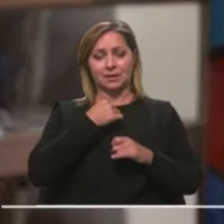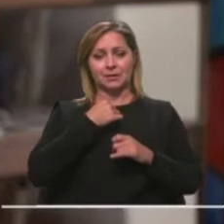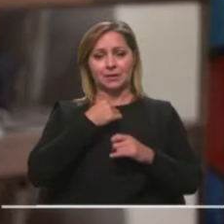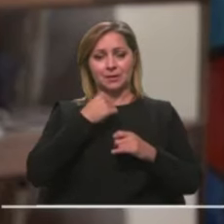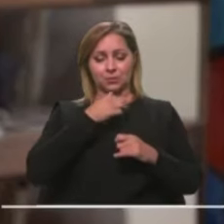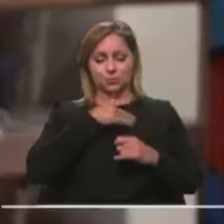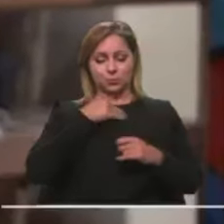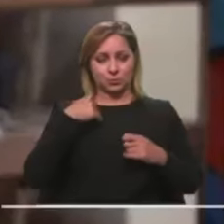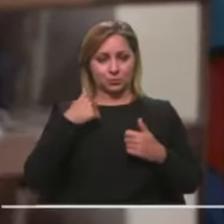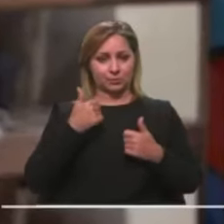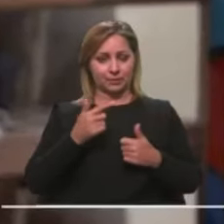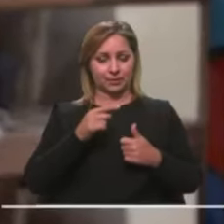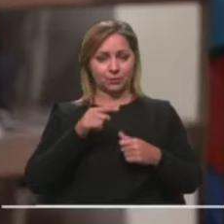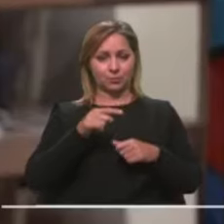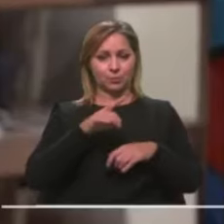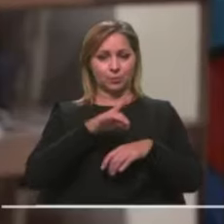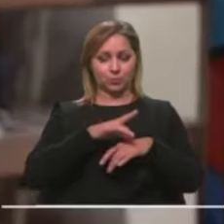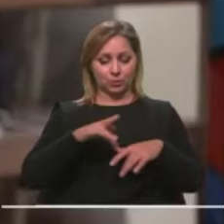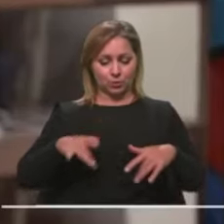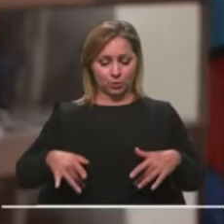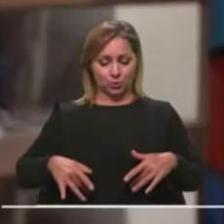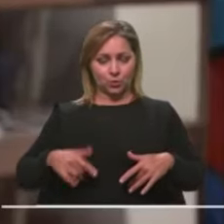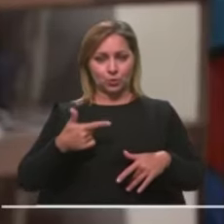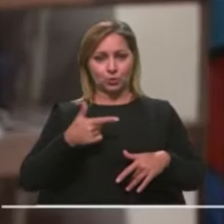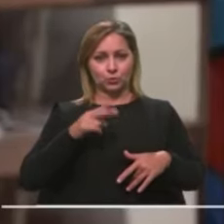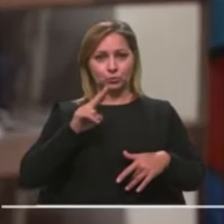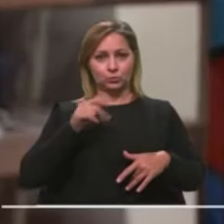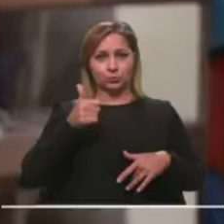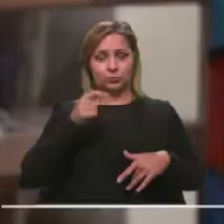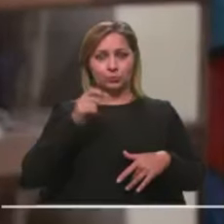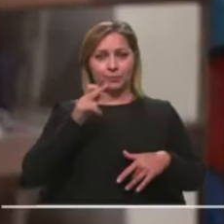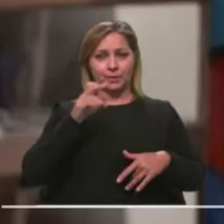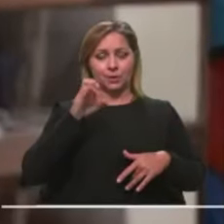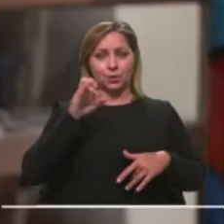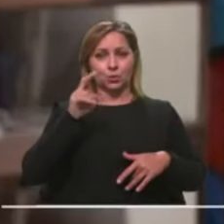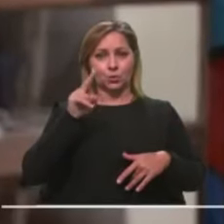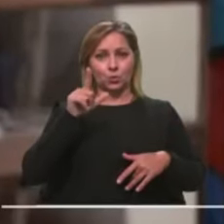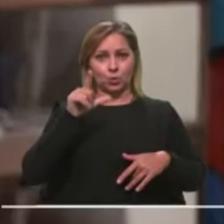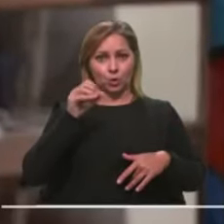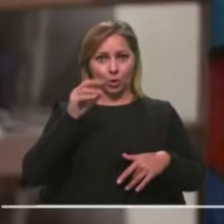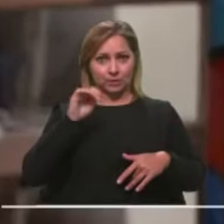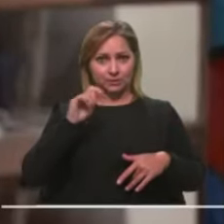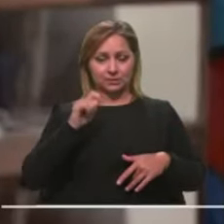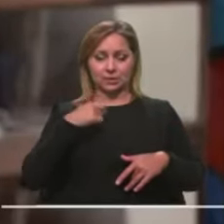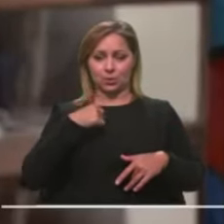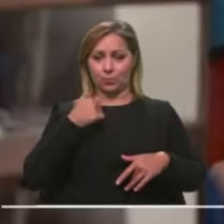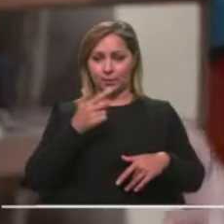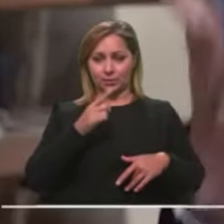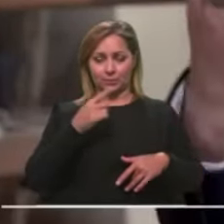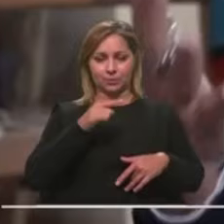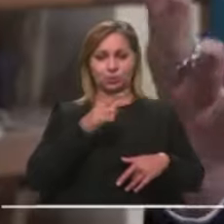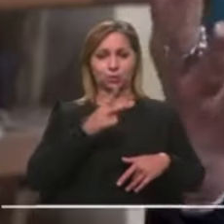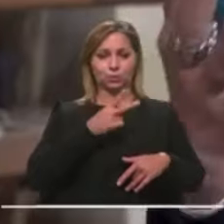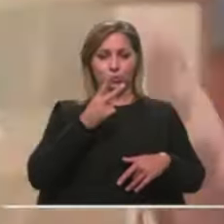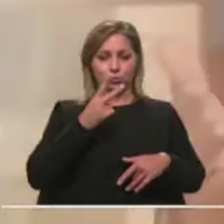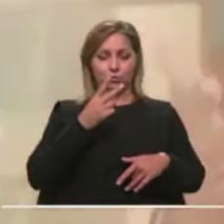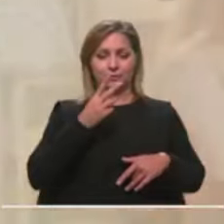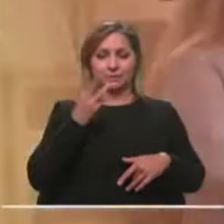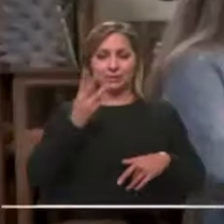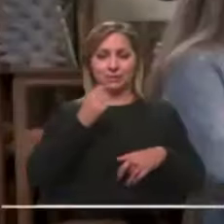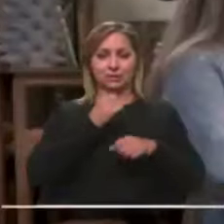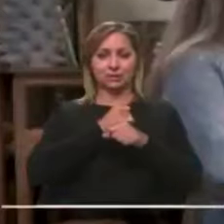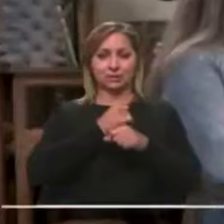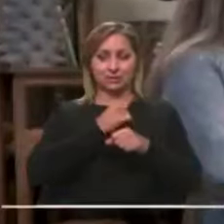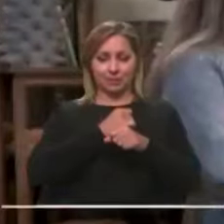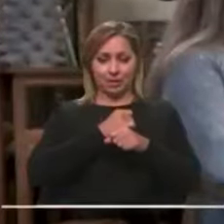estava bem de saúde, tive uma tuberculose pulmonar e 5 hemoptises nesse dia, não poderia estar bem, e fiz 2 espetáculos no sábado, 3 aliás, porque foi dia 5